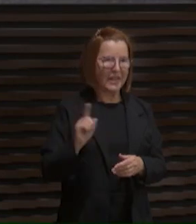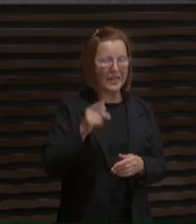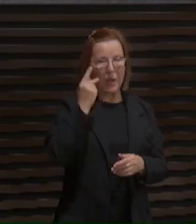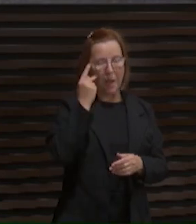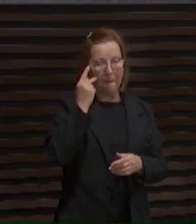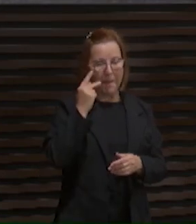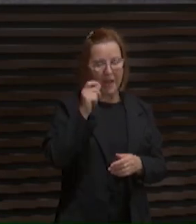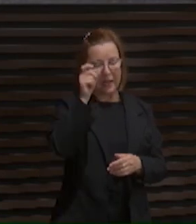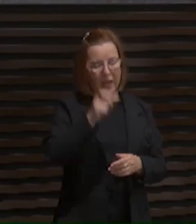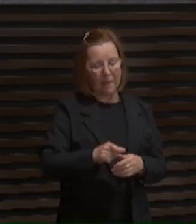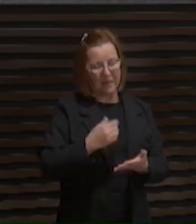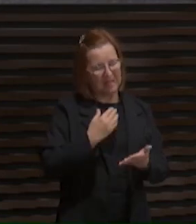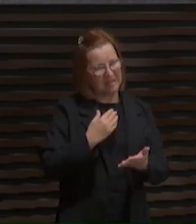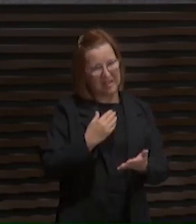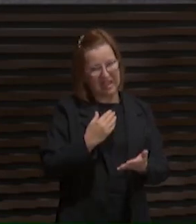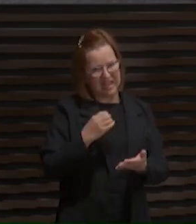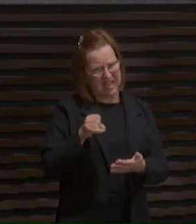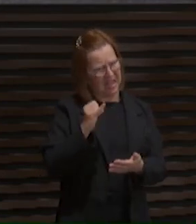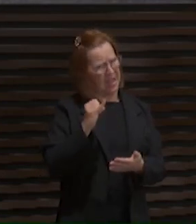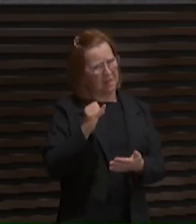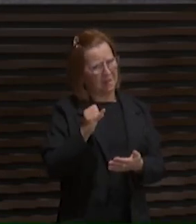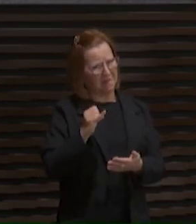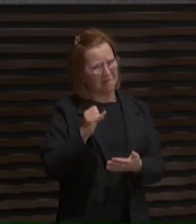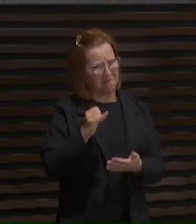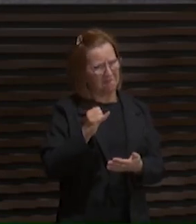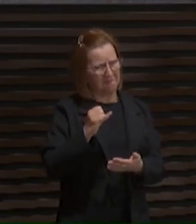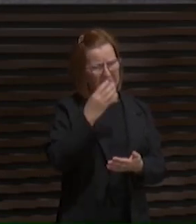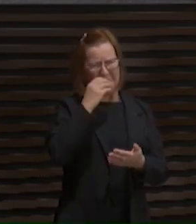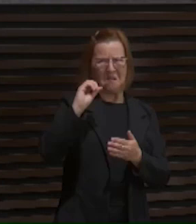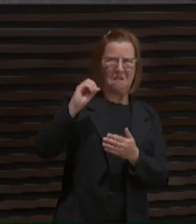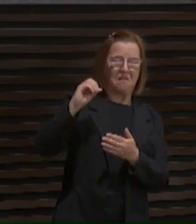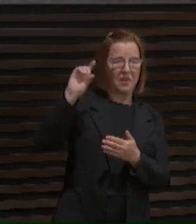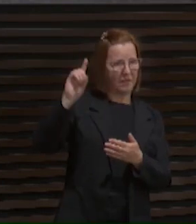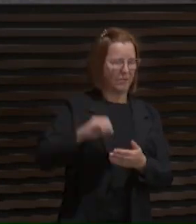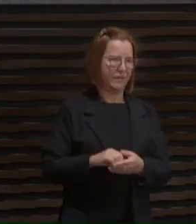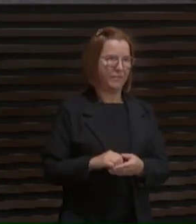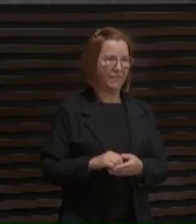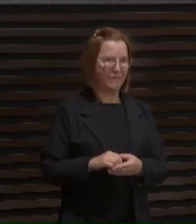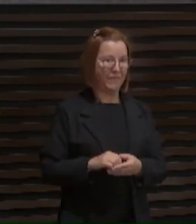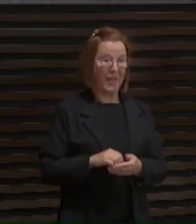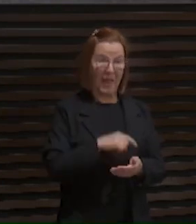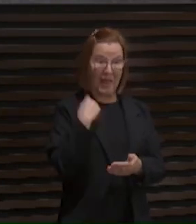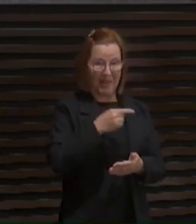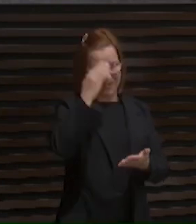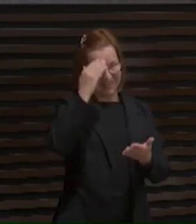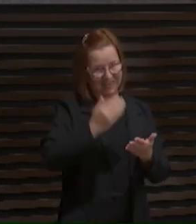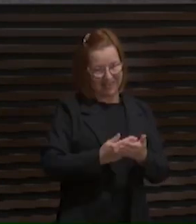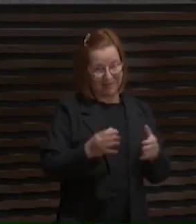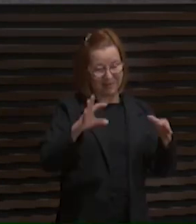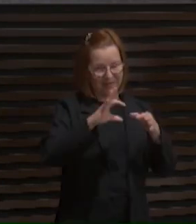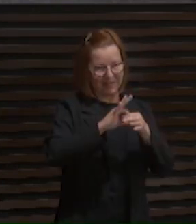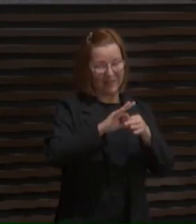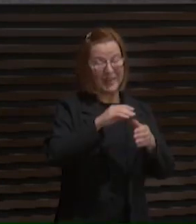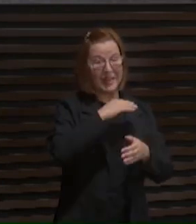ímpios. Nós somos unidos com Ele na morte, como diz Romanos 6, 8.